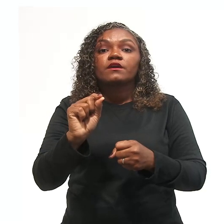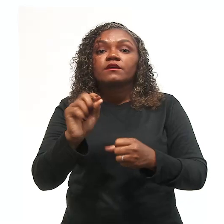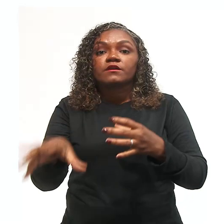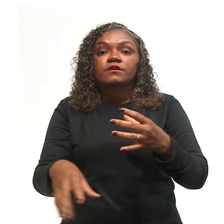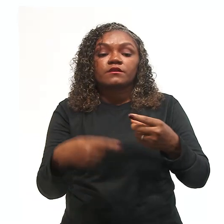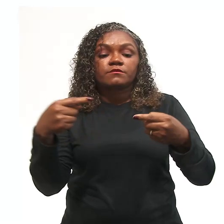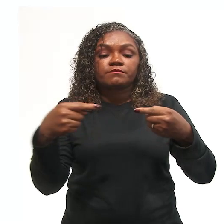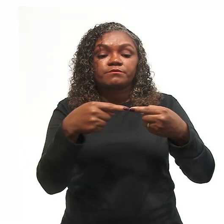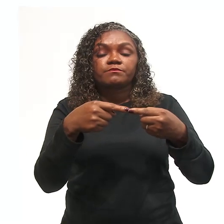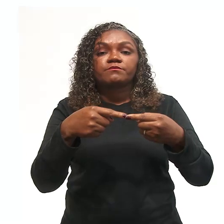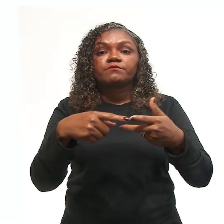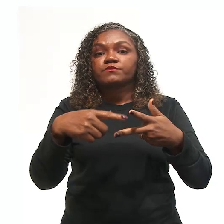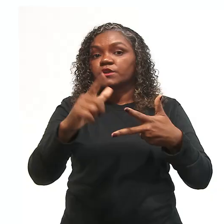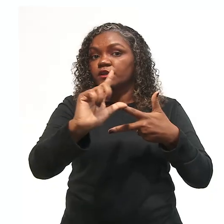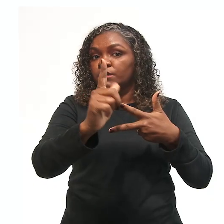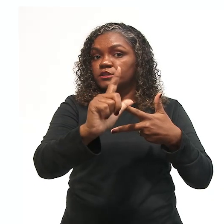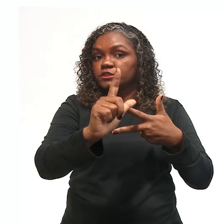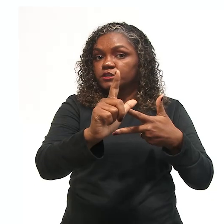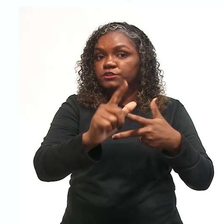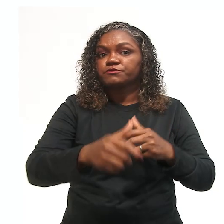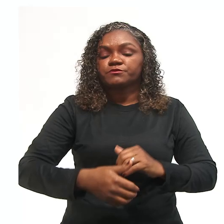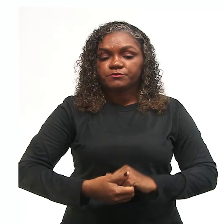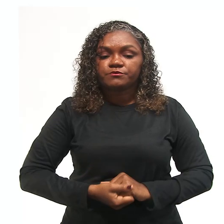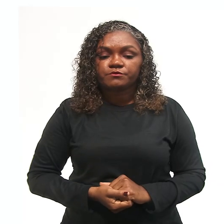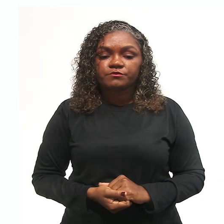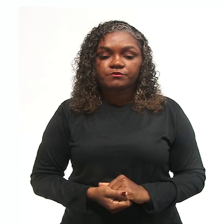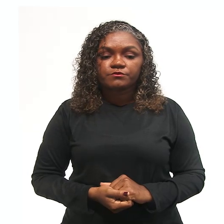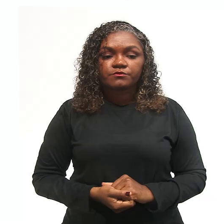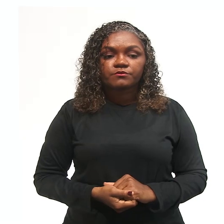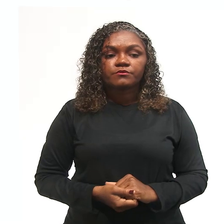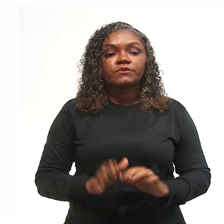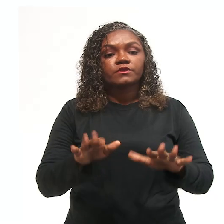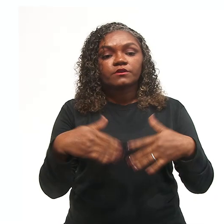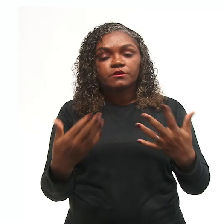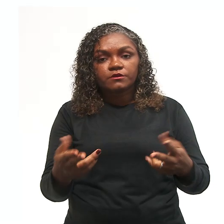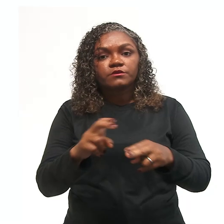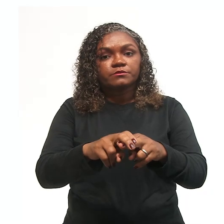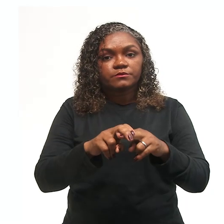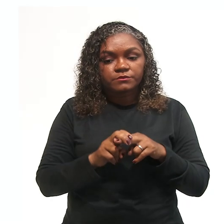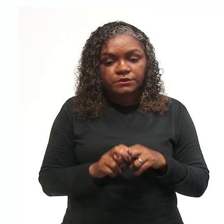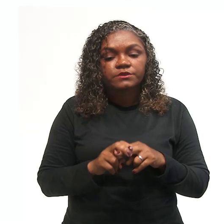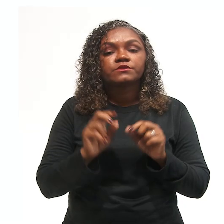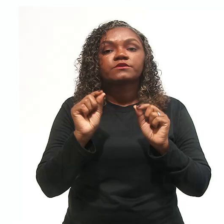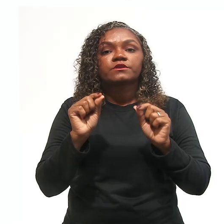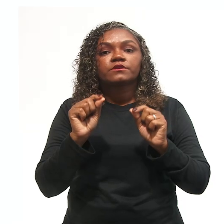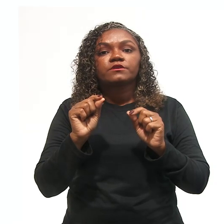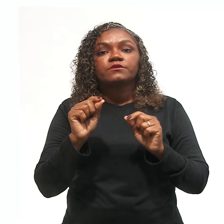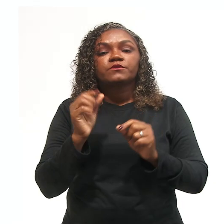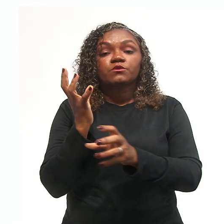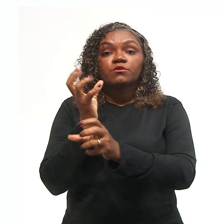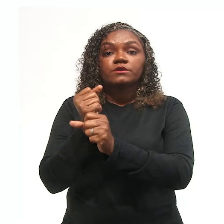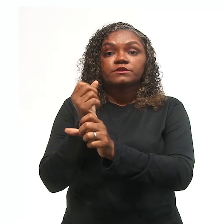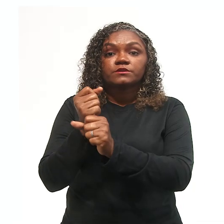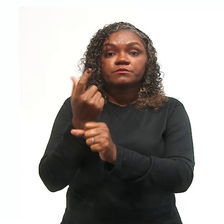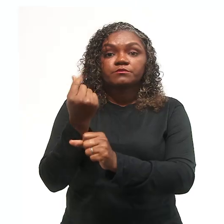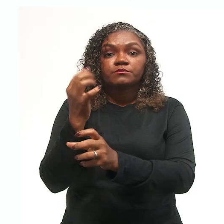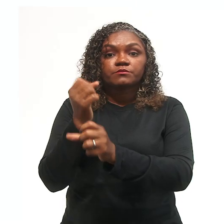poder legislativo, avançando aí a questão do poder legislativo. Então, assim, podemos dizer que o